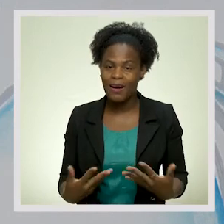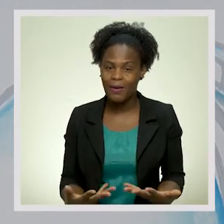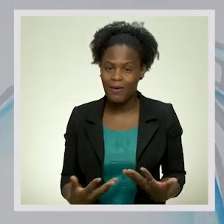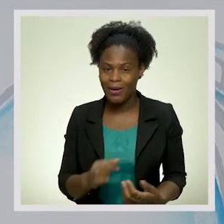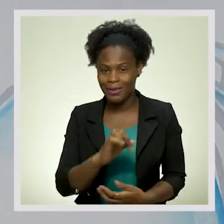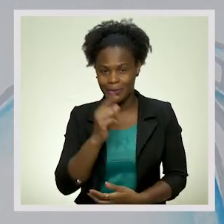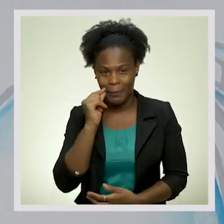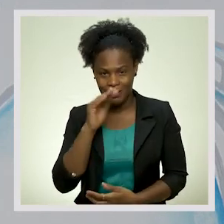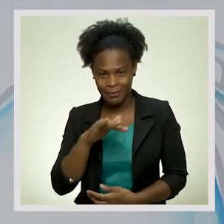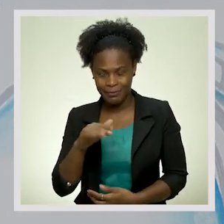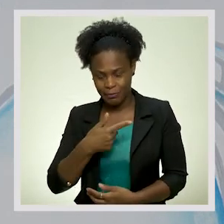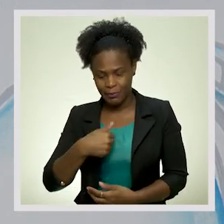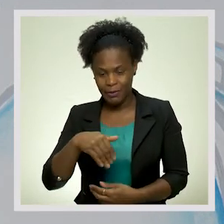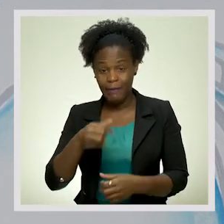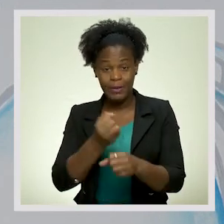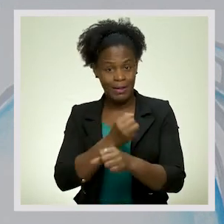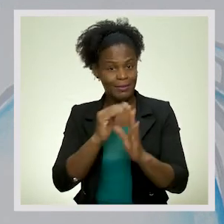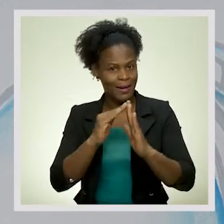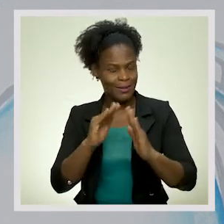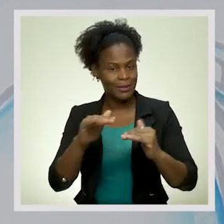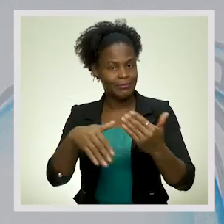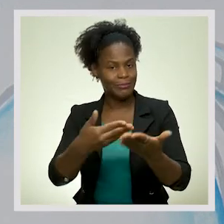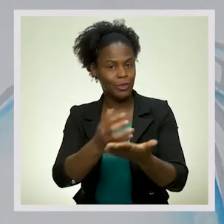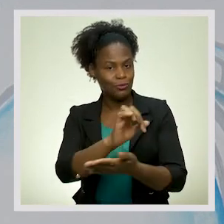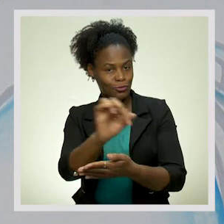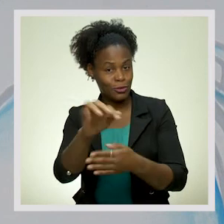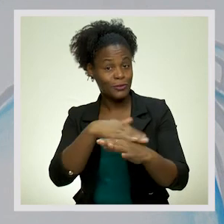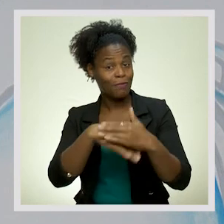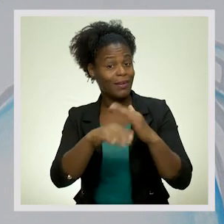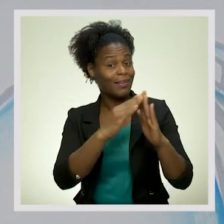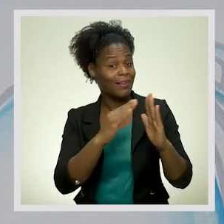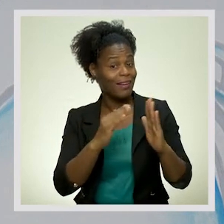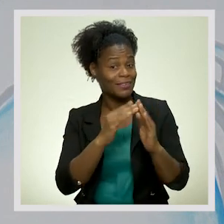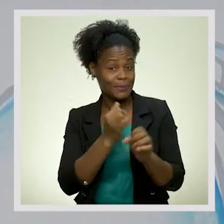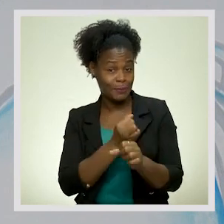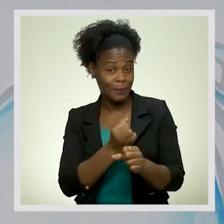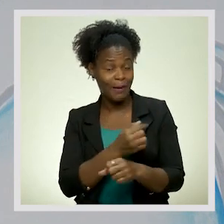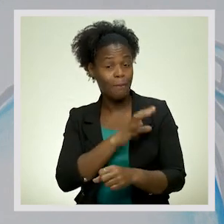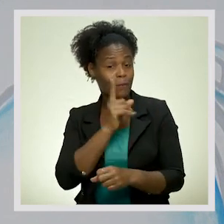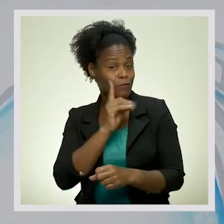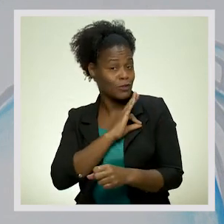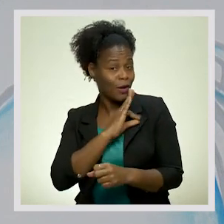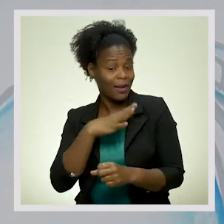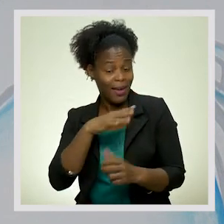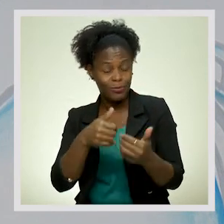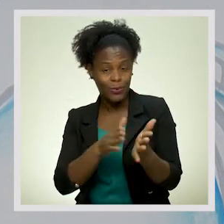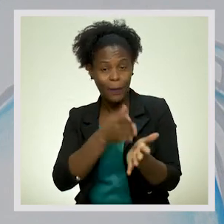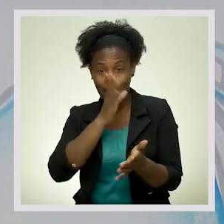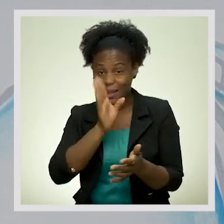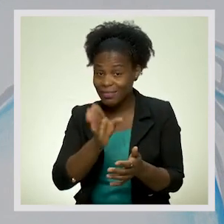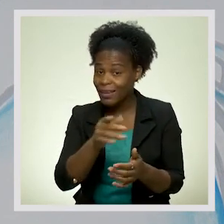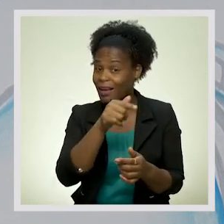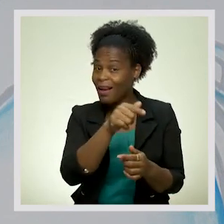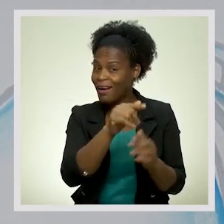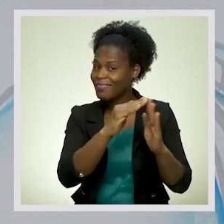E agora, meninos, vamos ao trabalho de casa. Claro que a professora quer que toda a gente pratique em casa,